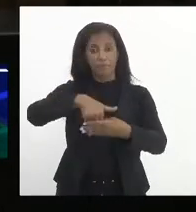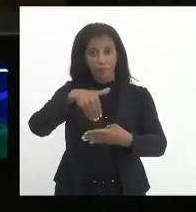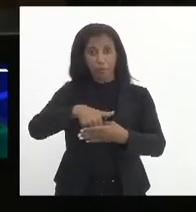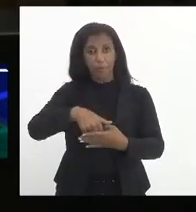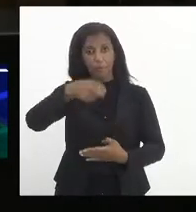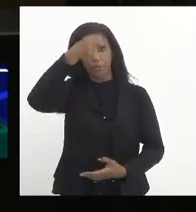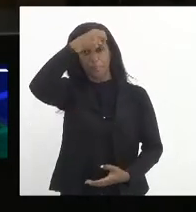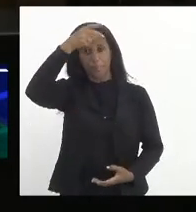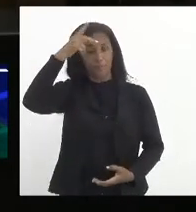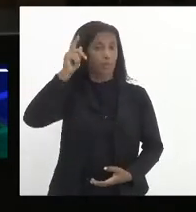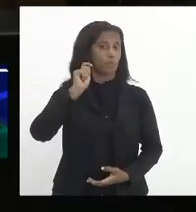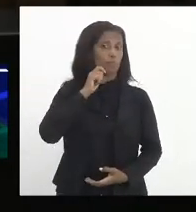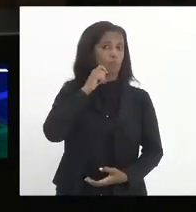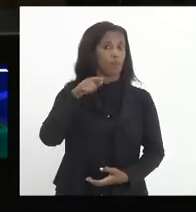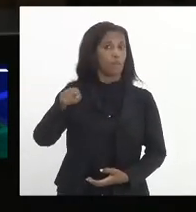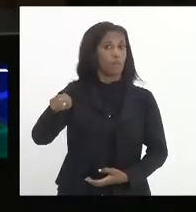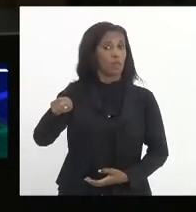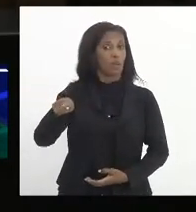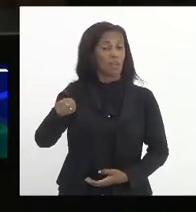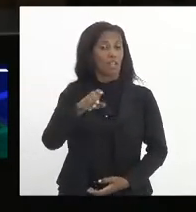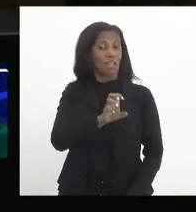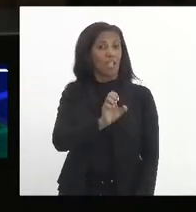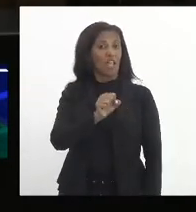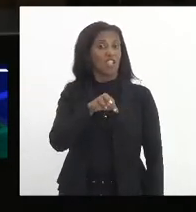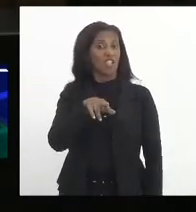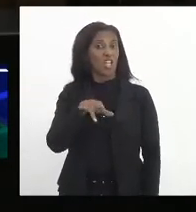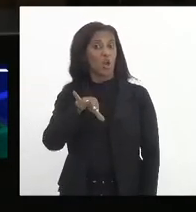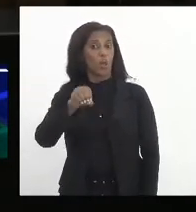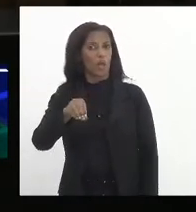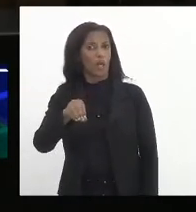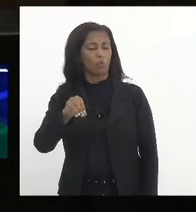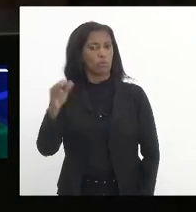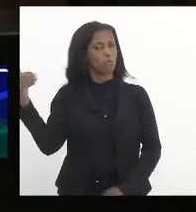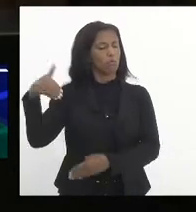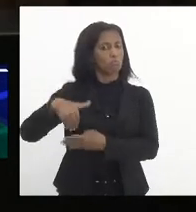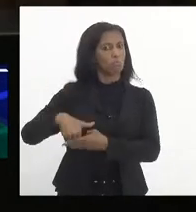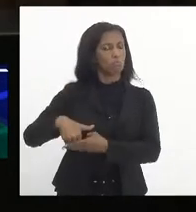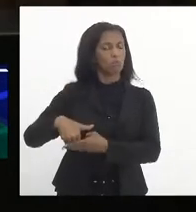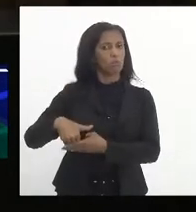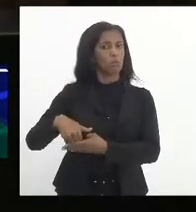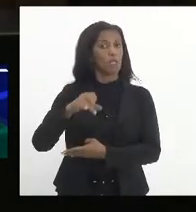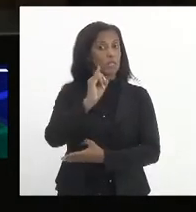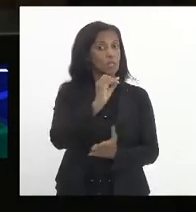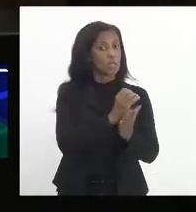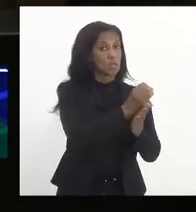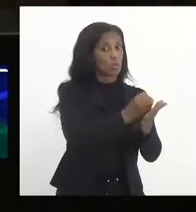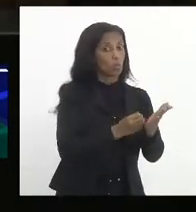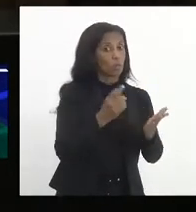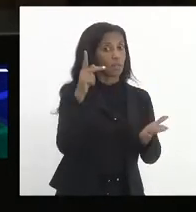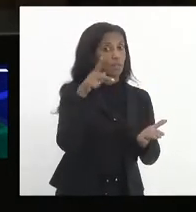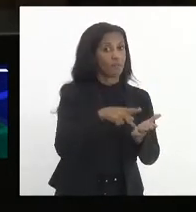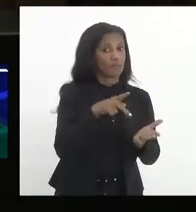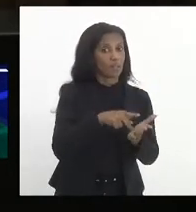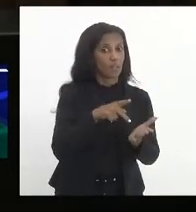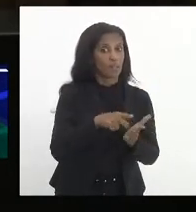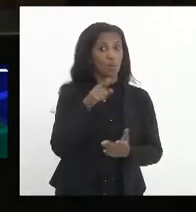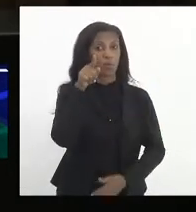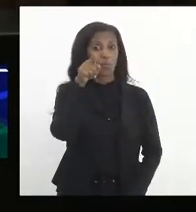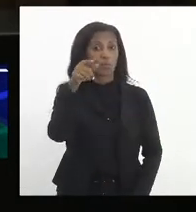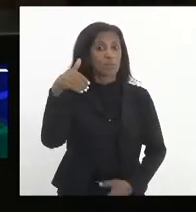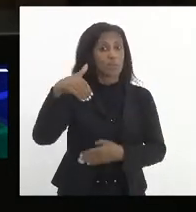Eduardo Paes ele está cometendo estelionato eleitoral porque se esse documento for verdadeiro você